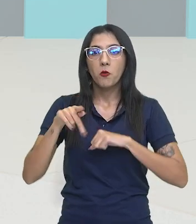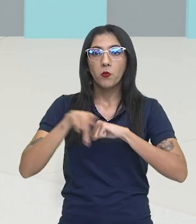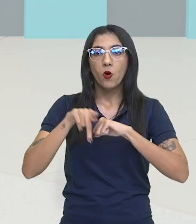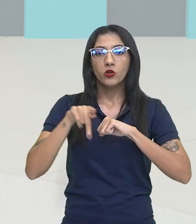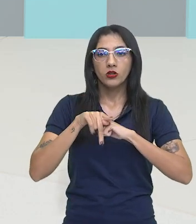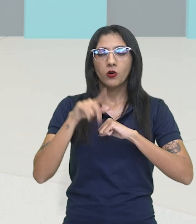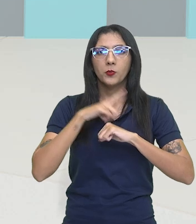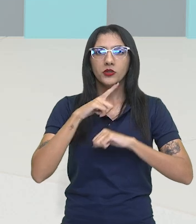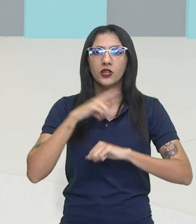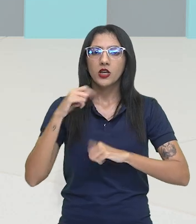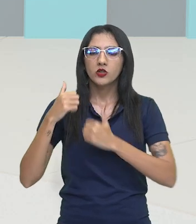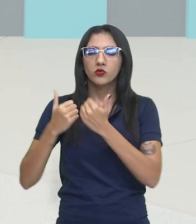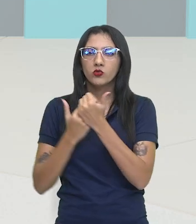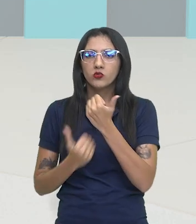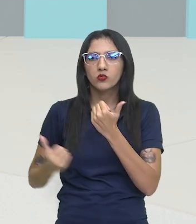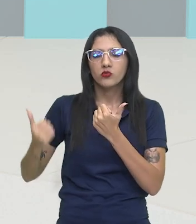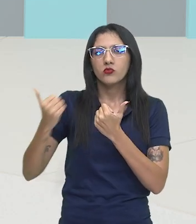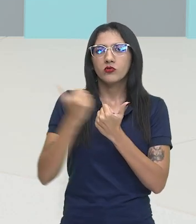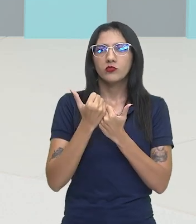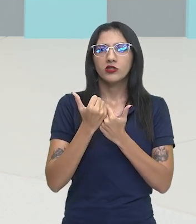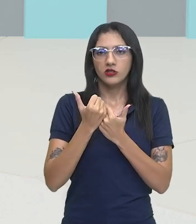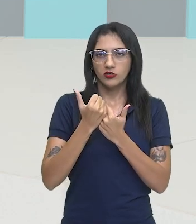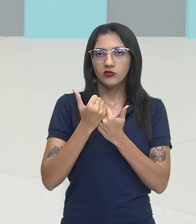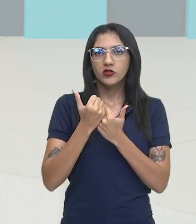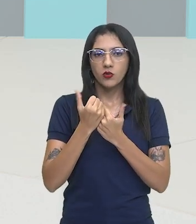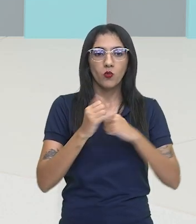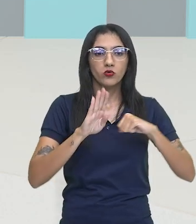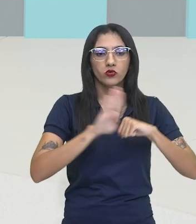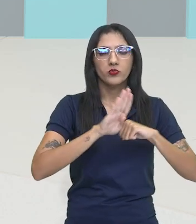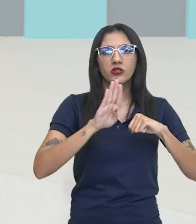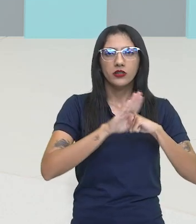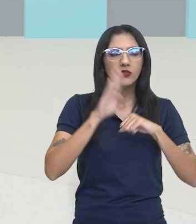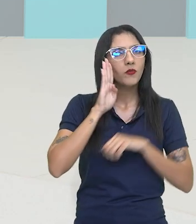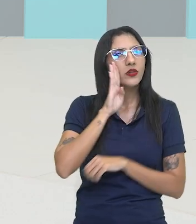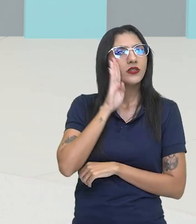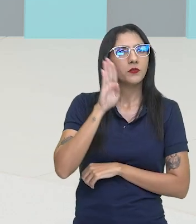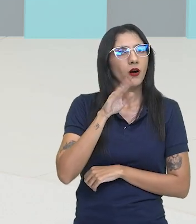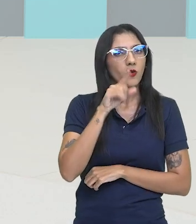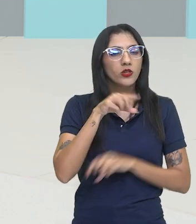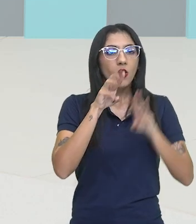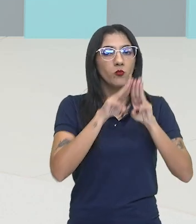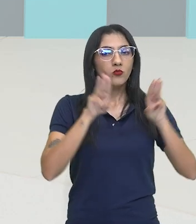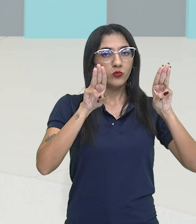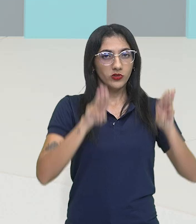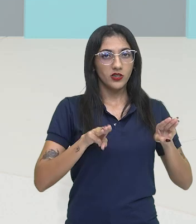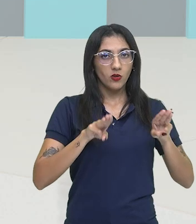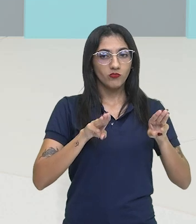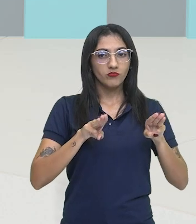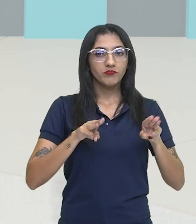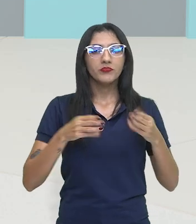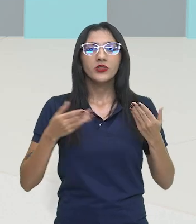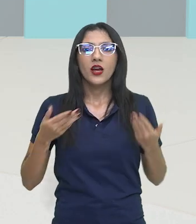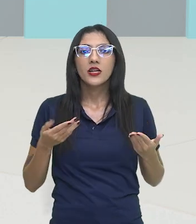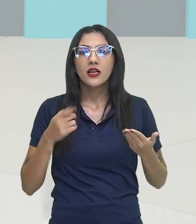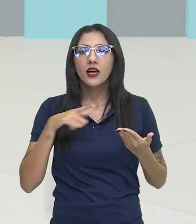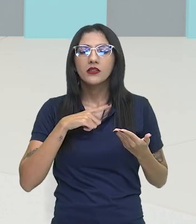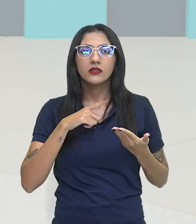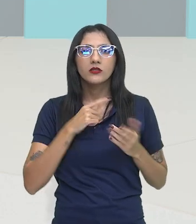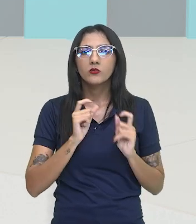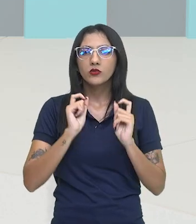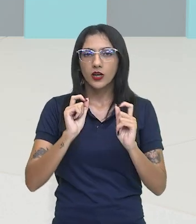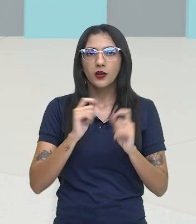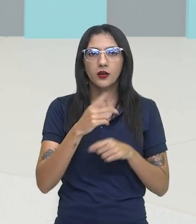está substituindo o substantivo Museu Histórico de Londrina. E aí é o que eu chamo